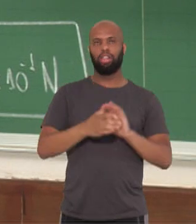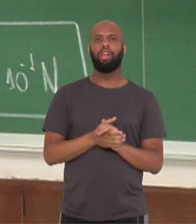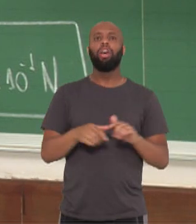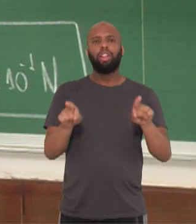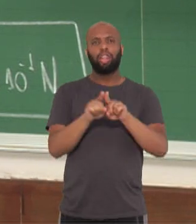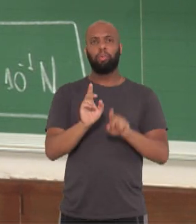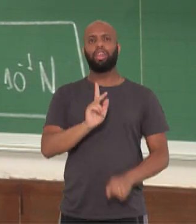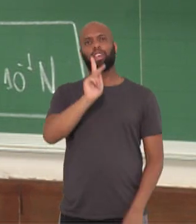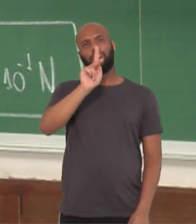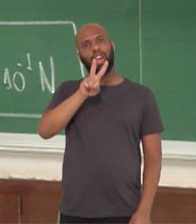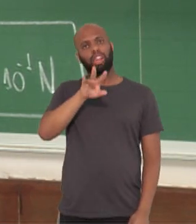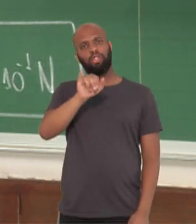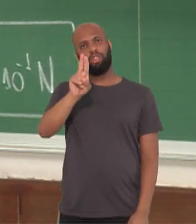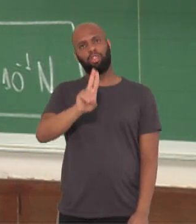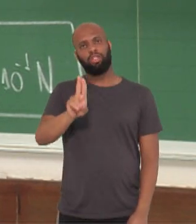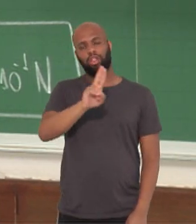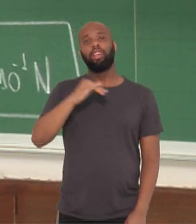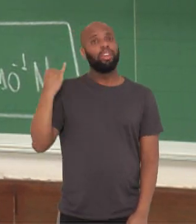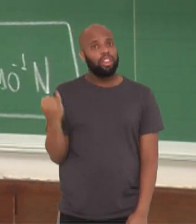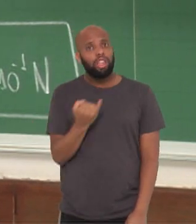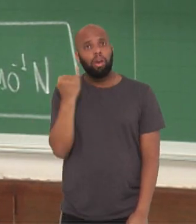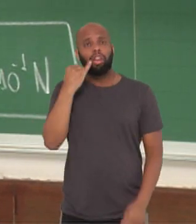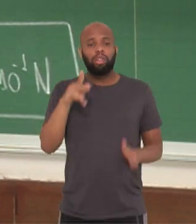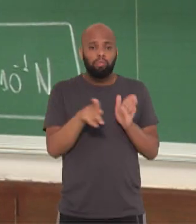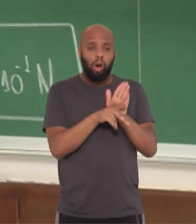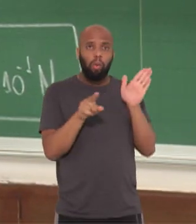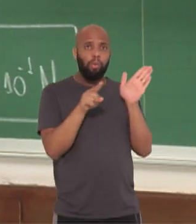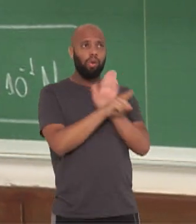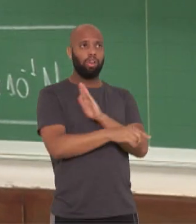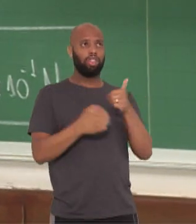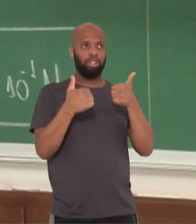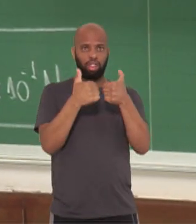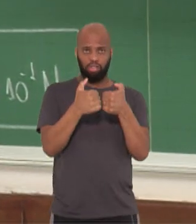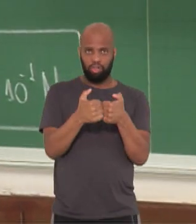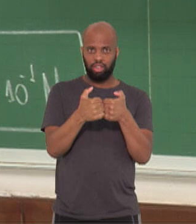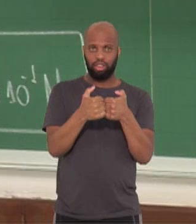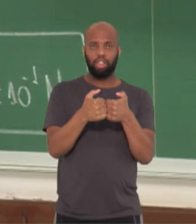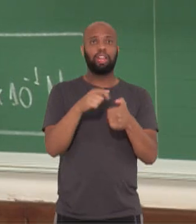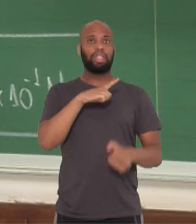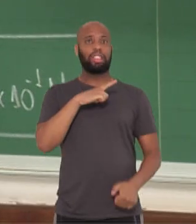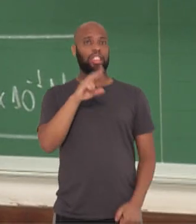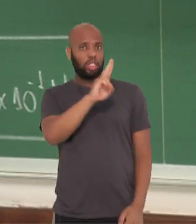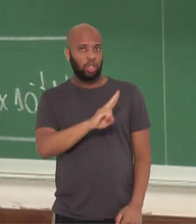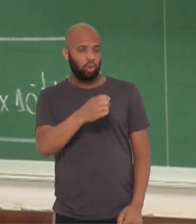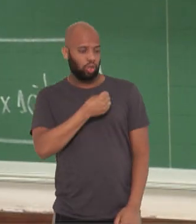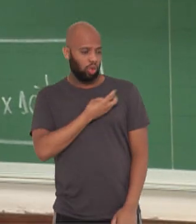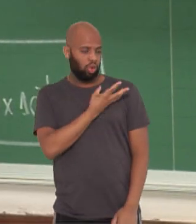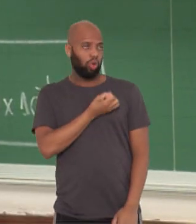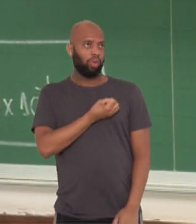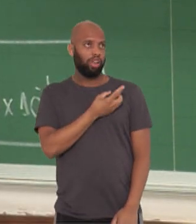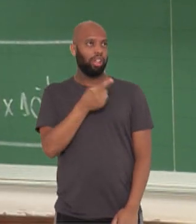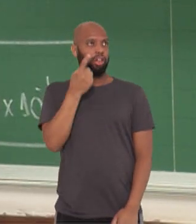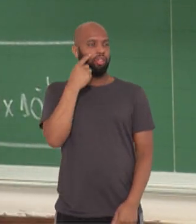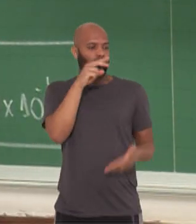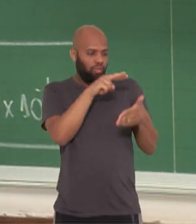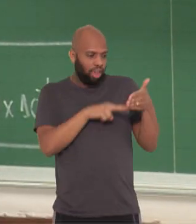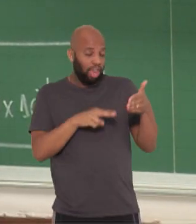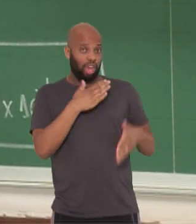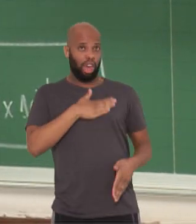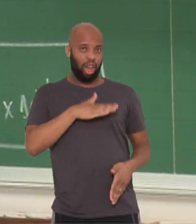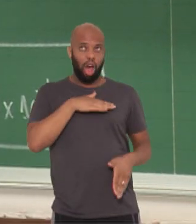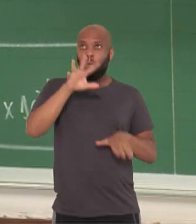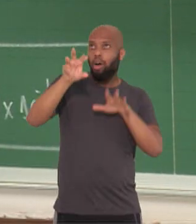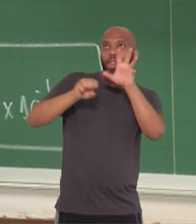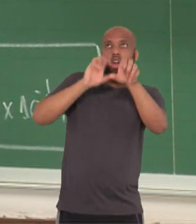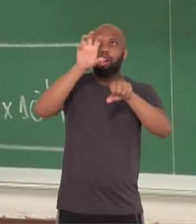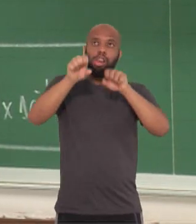conceito importante na resolução dos exercícios de física, principalmente os numéricos. Você faz uma leitura atenta e retira